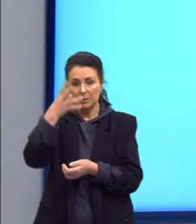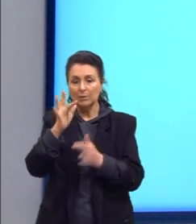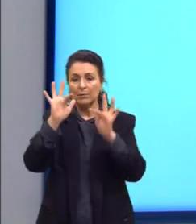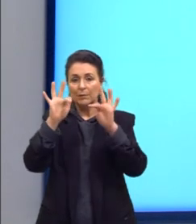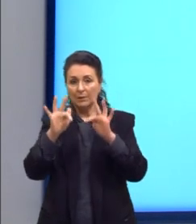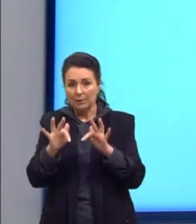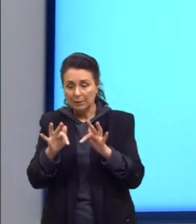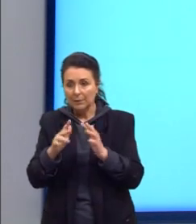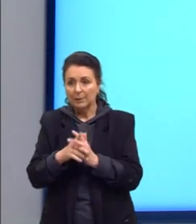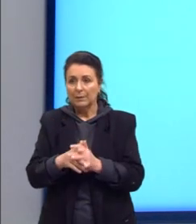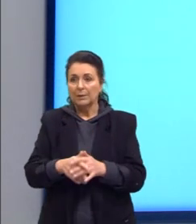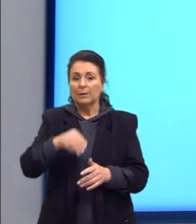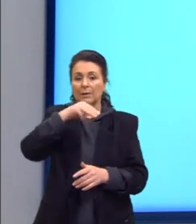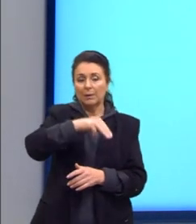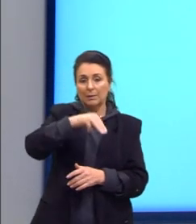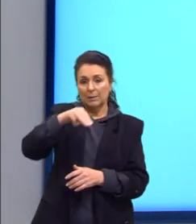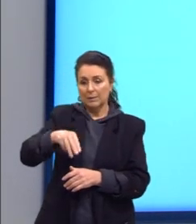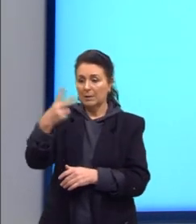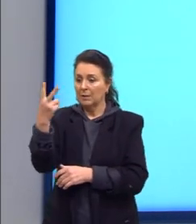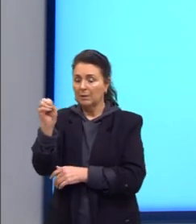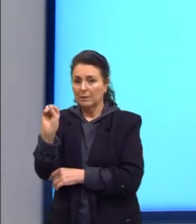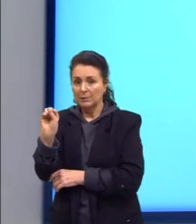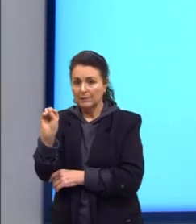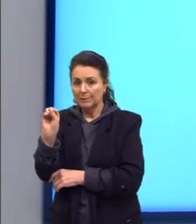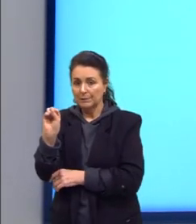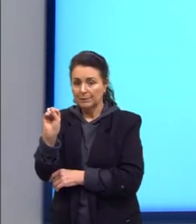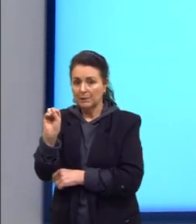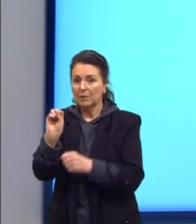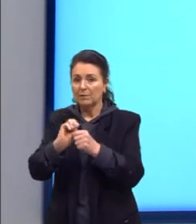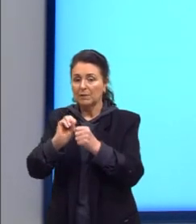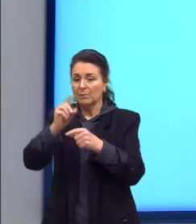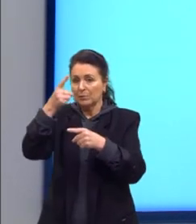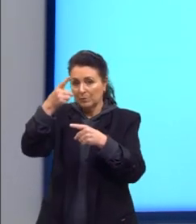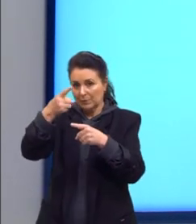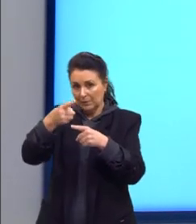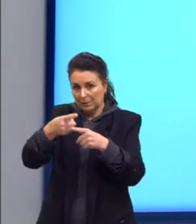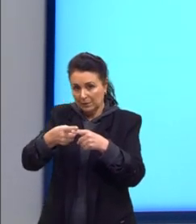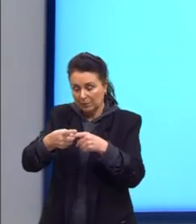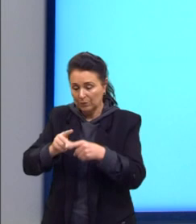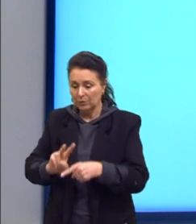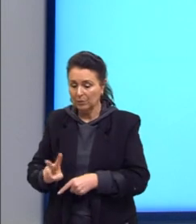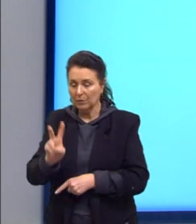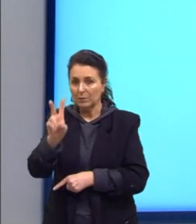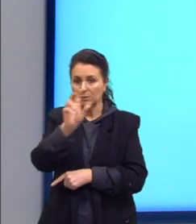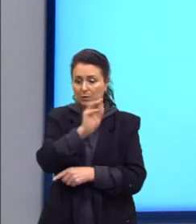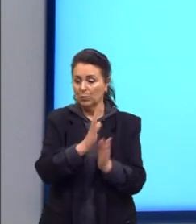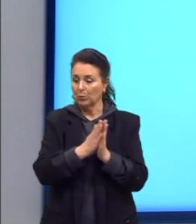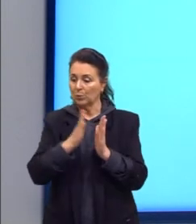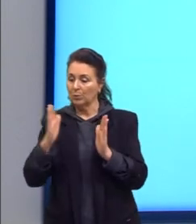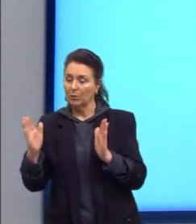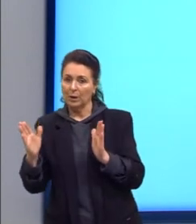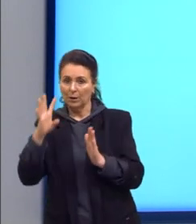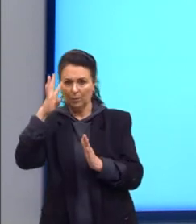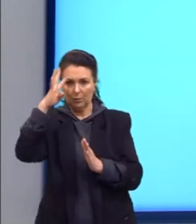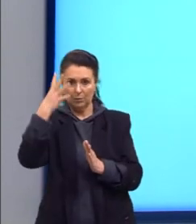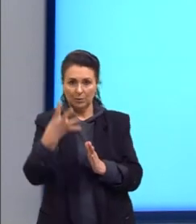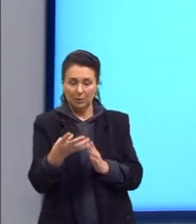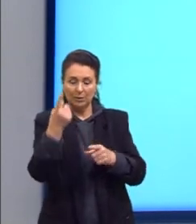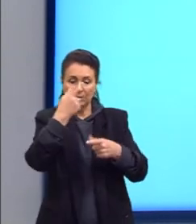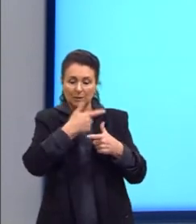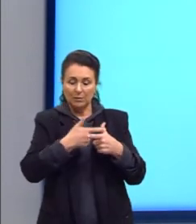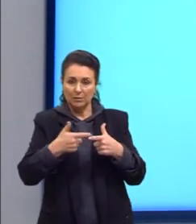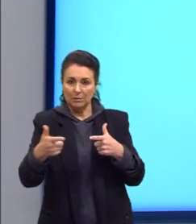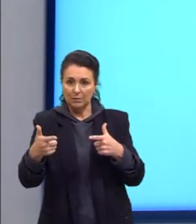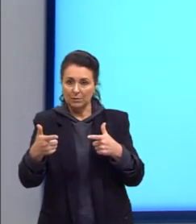final então MMC Oi gente né porque a gente faz a multiplicação desses valores aqui do lado né assunto antes das